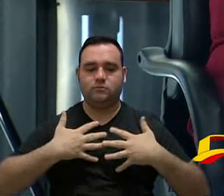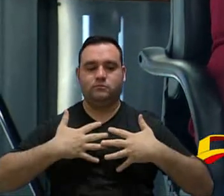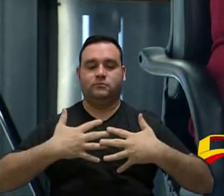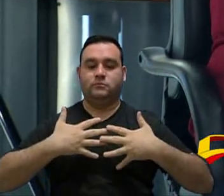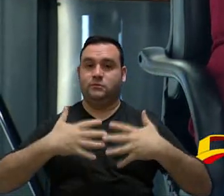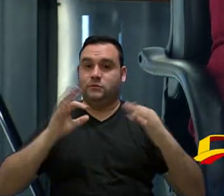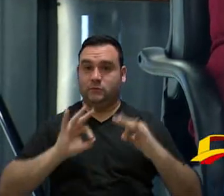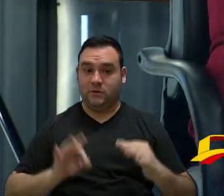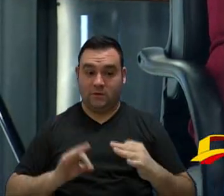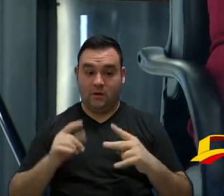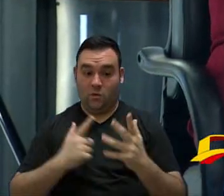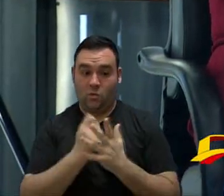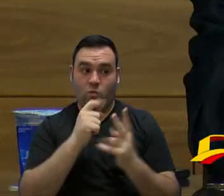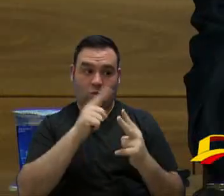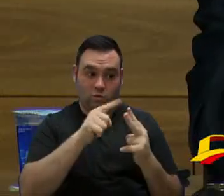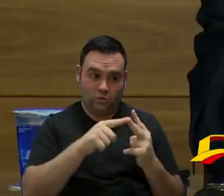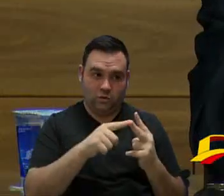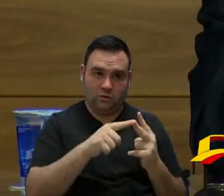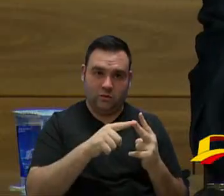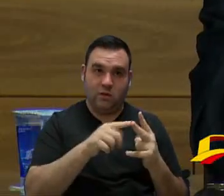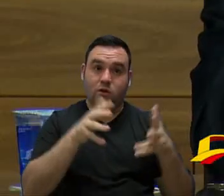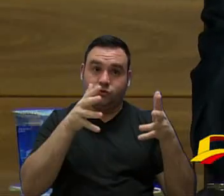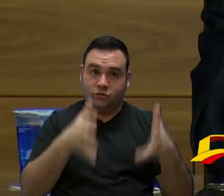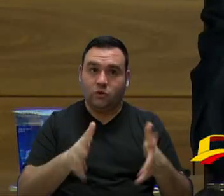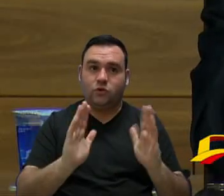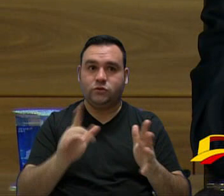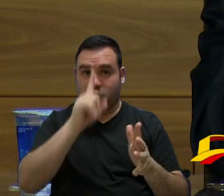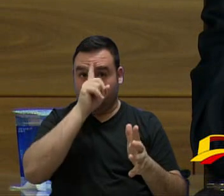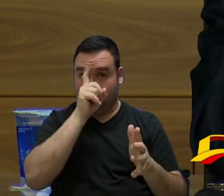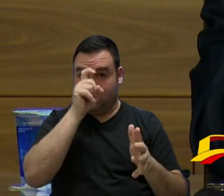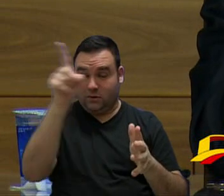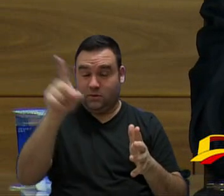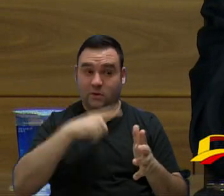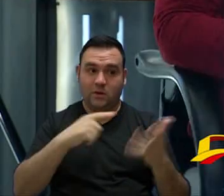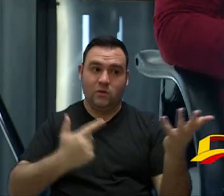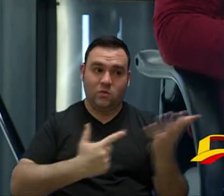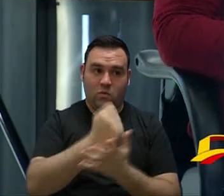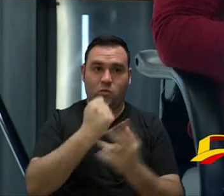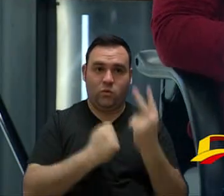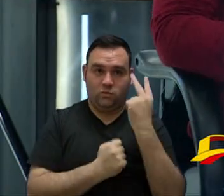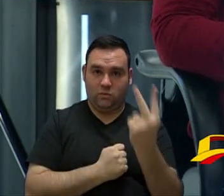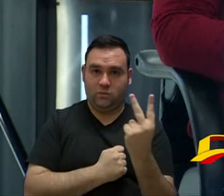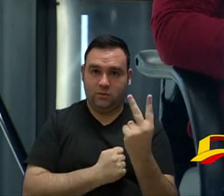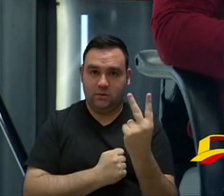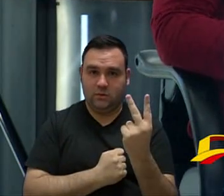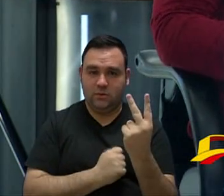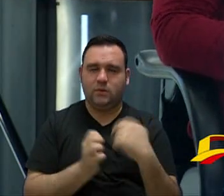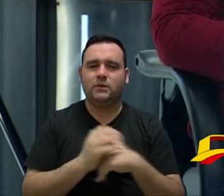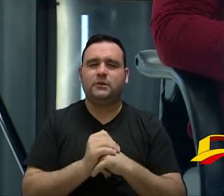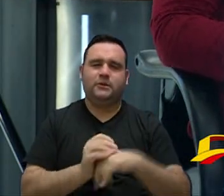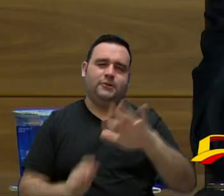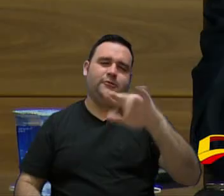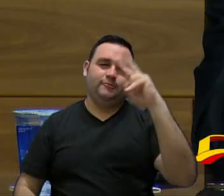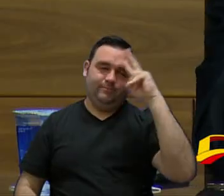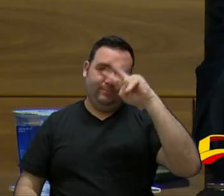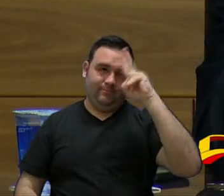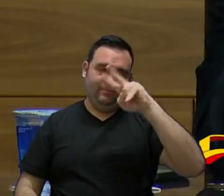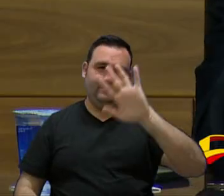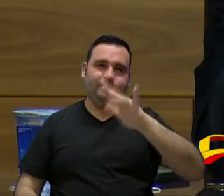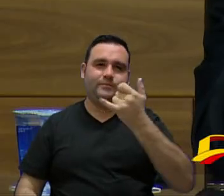2 mas não chegaram já estão lá no hospital de campanha tem um foi feita a compra de dois a senhora